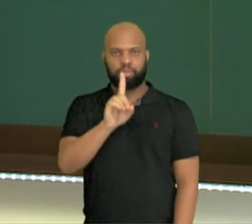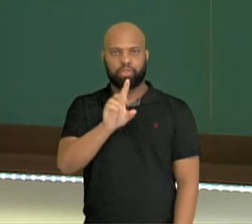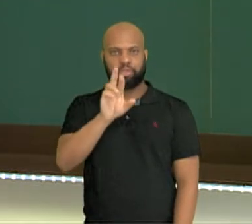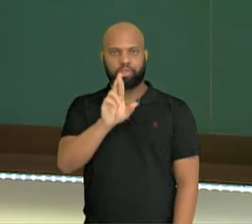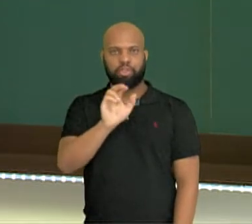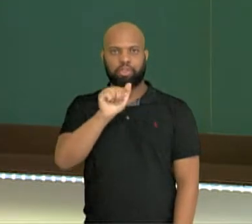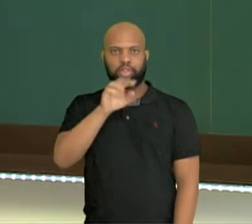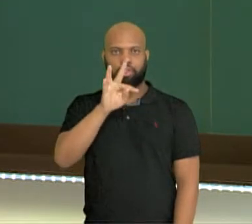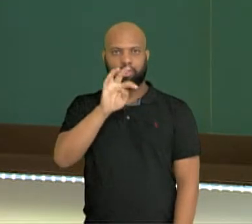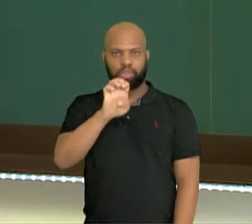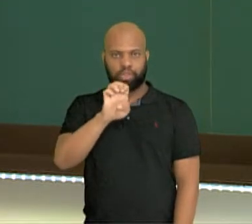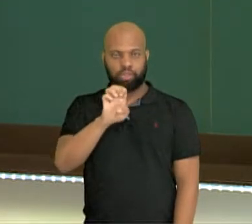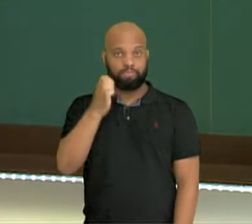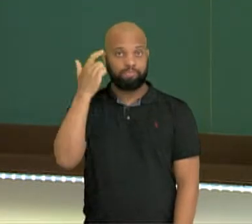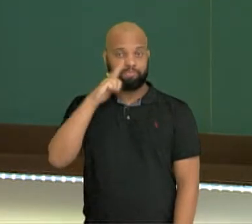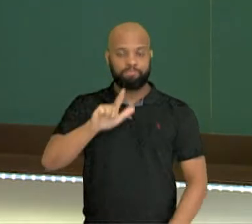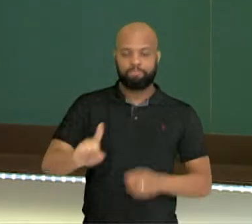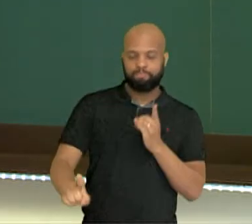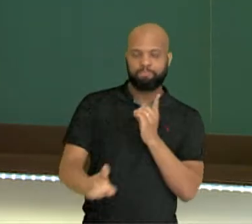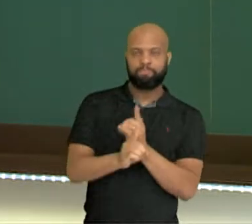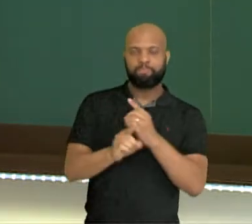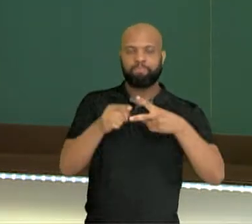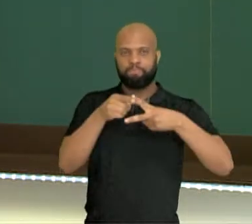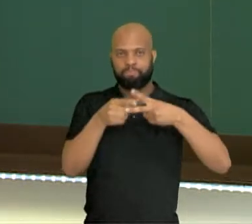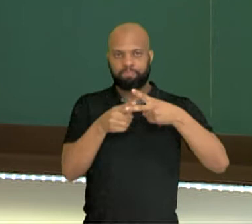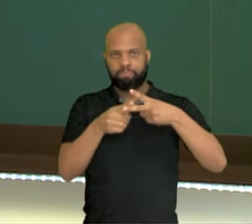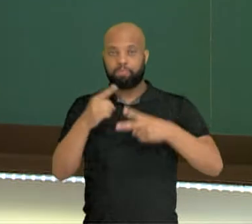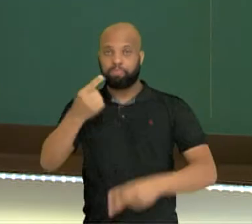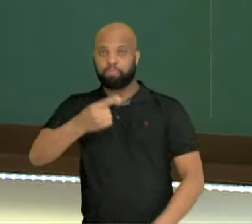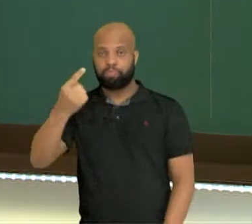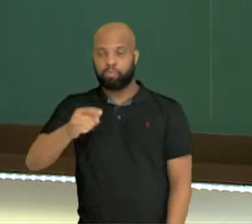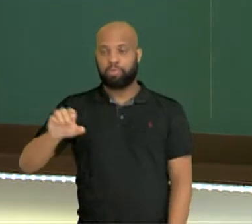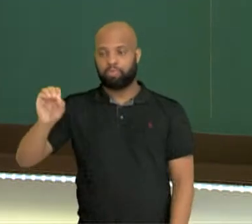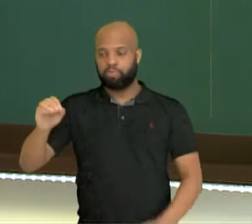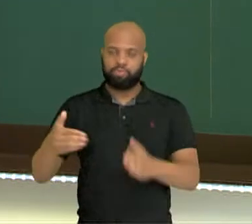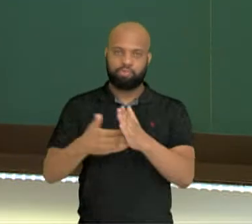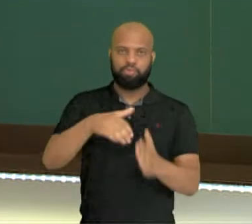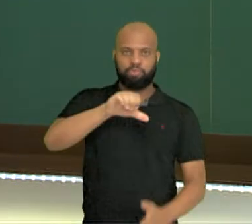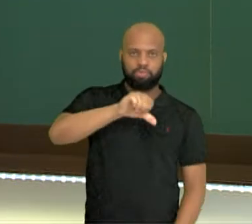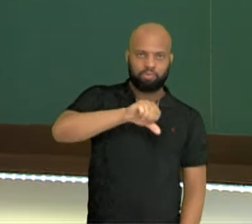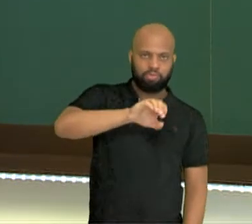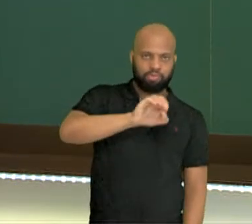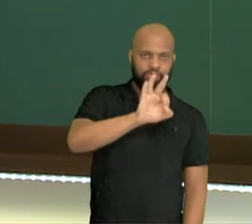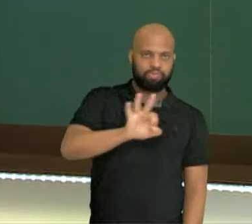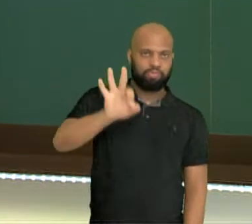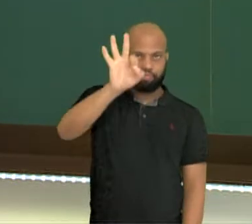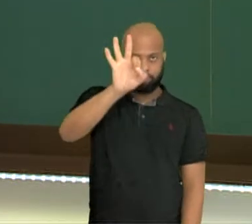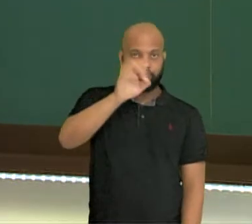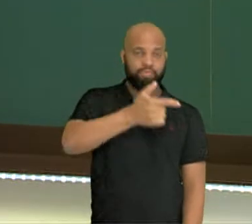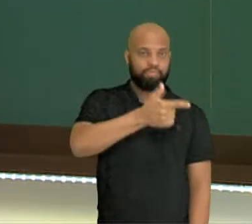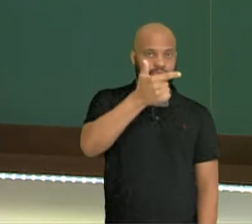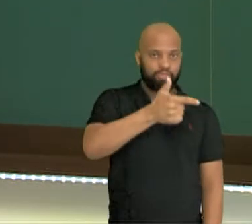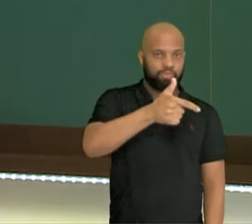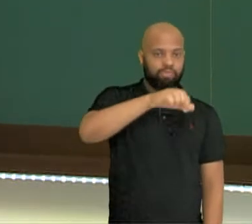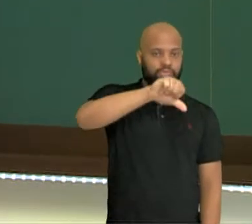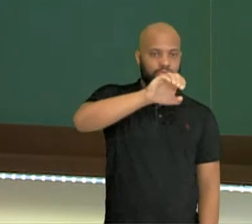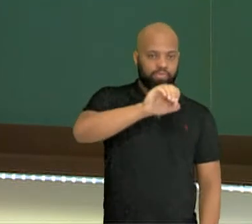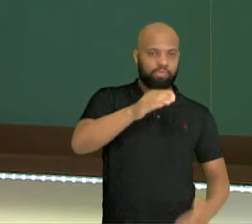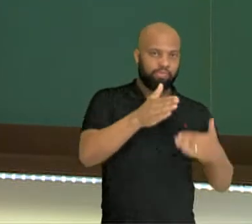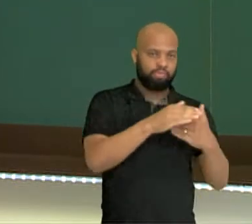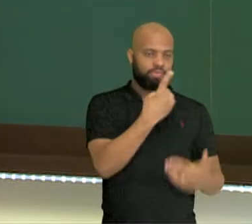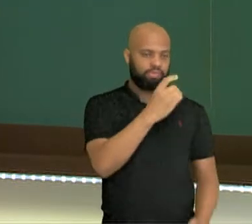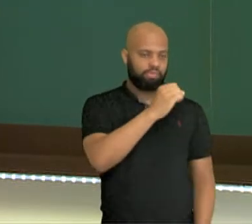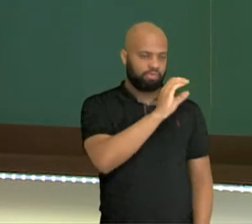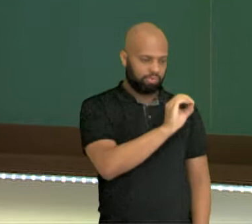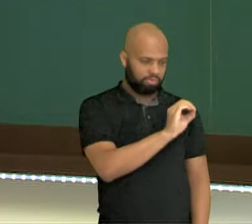Então, lá no primeiro quadrante nós temos ângulos de 0 a 90 graus, no segundo quadrante ângulos de 90 a 180 graus, no